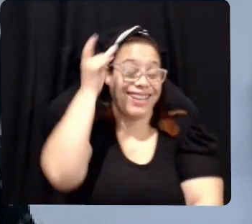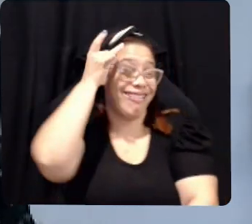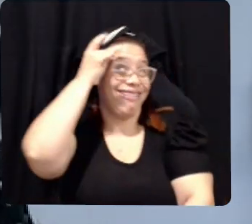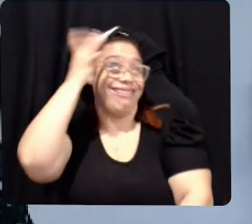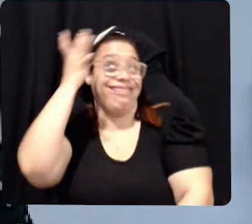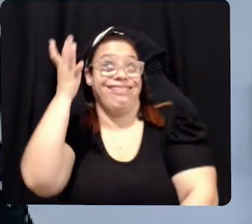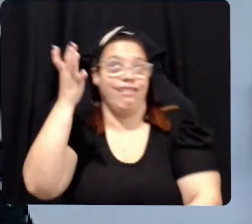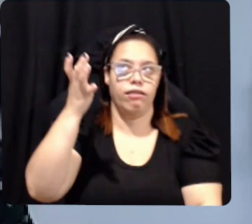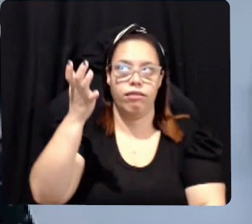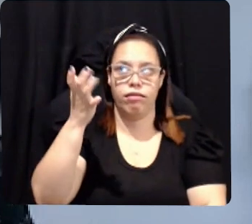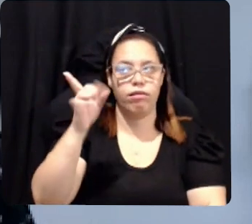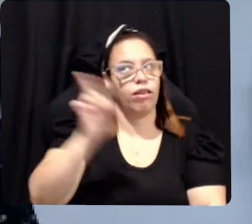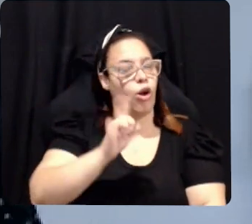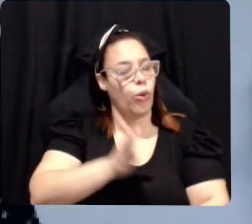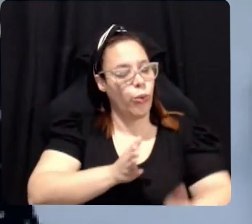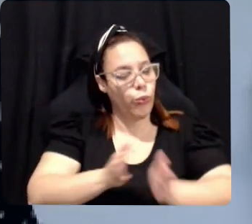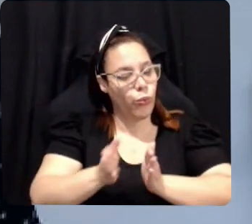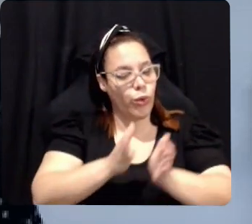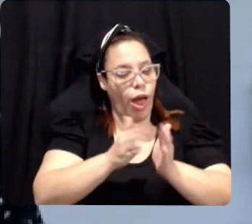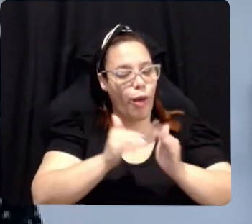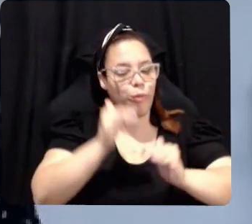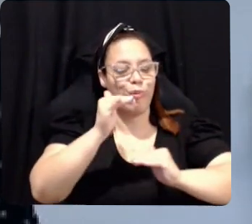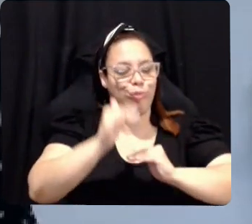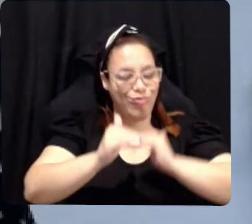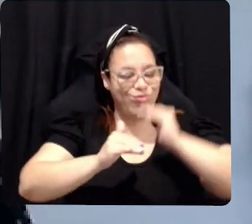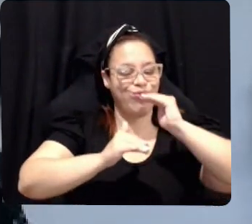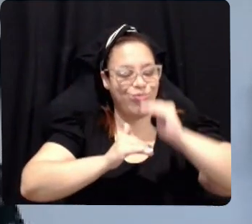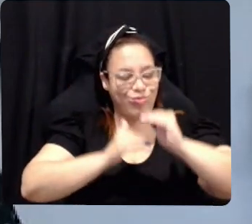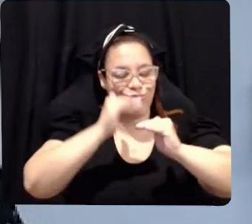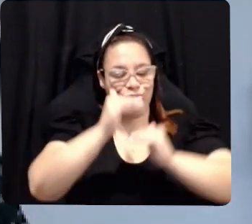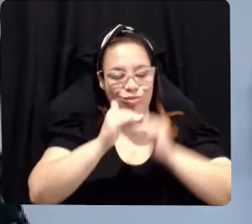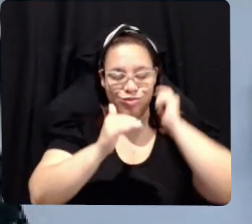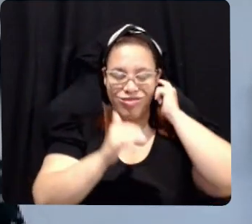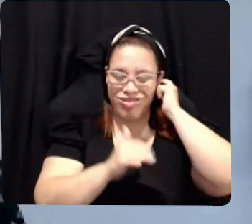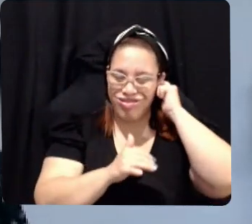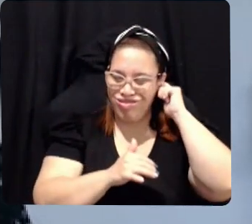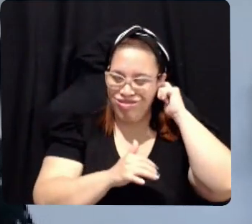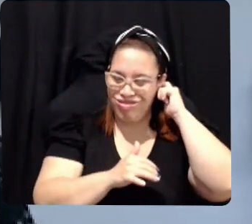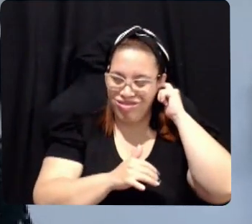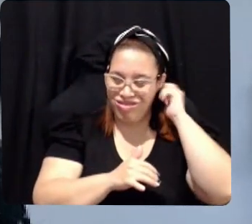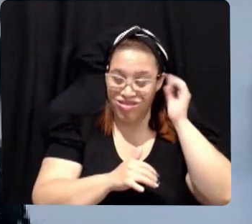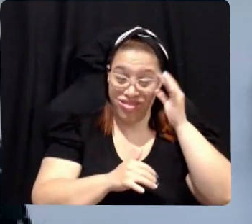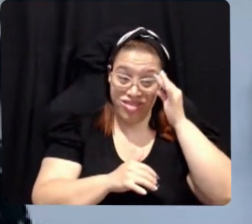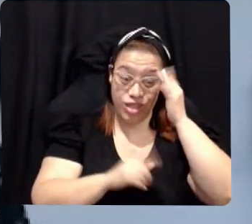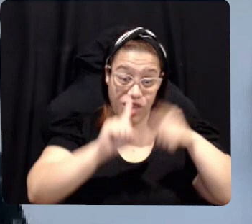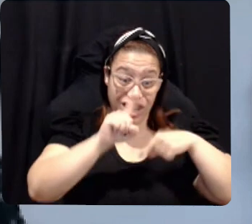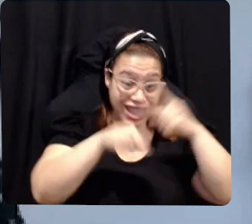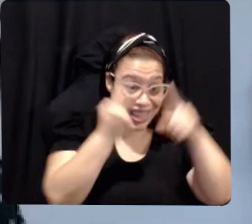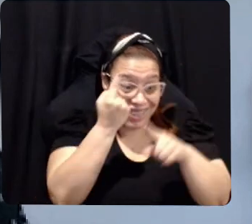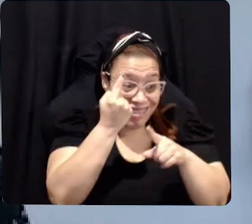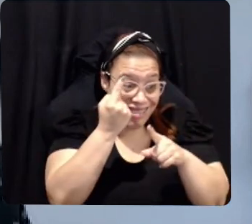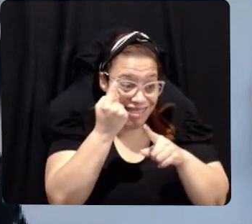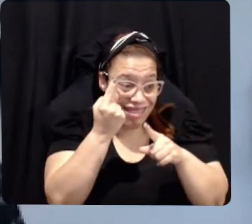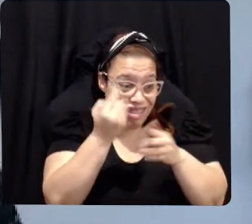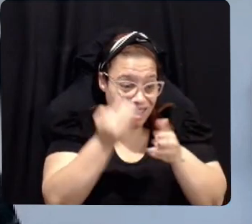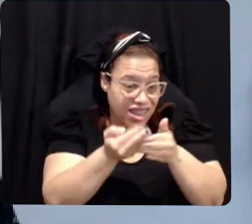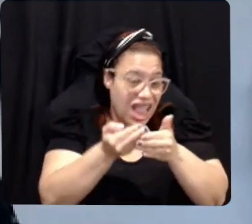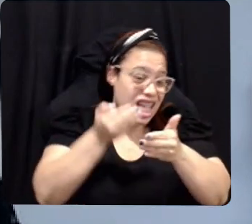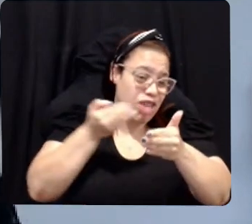ser fácil. É um caminho, é um processo. No meio do caminho, a gente vai ter sucessos